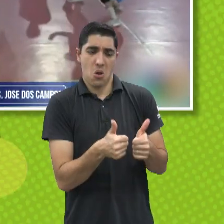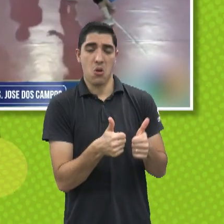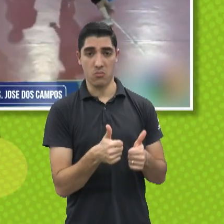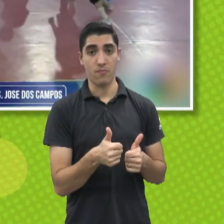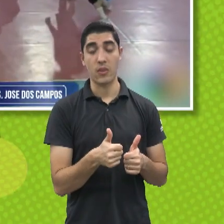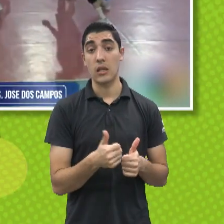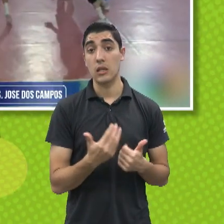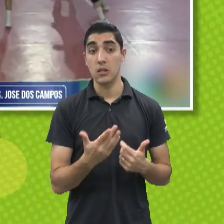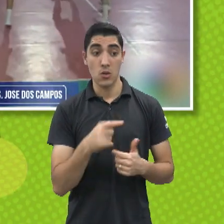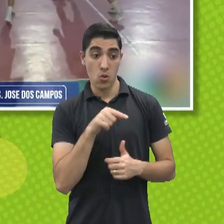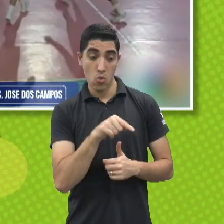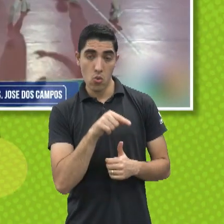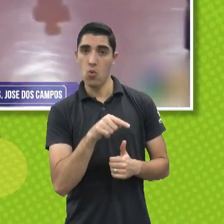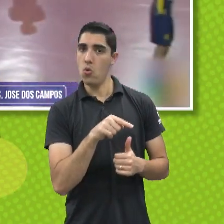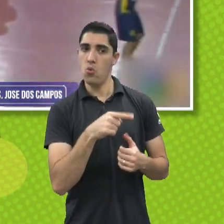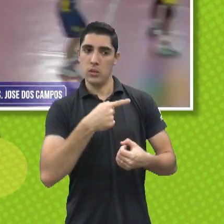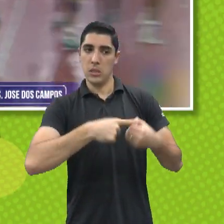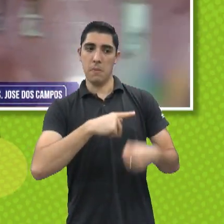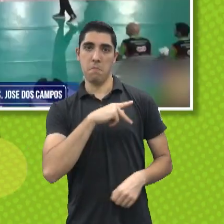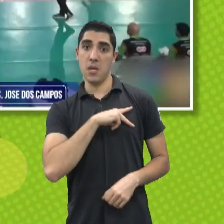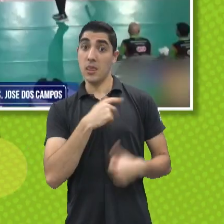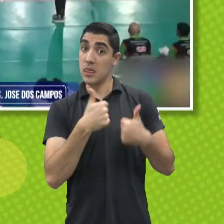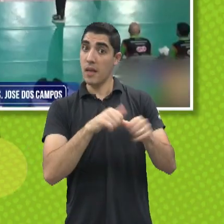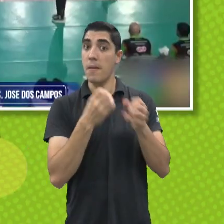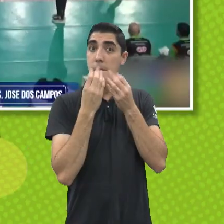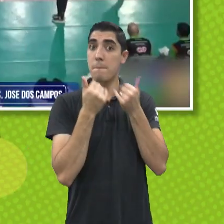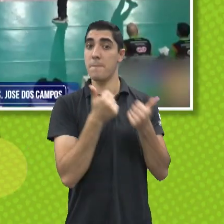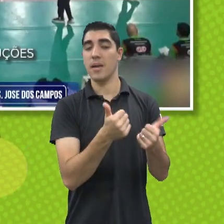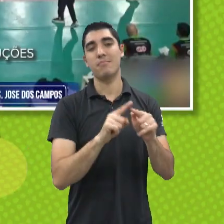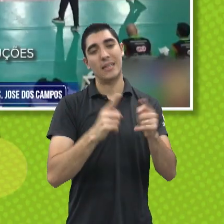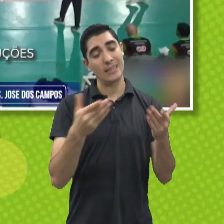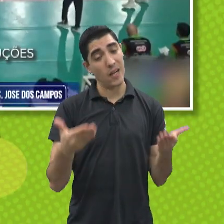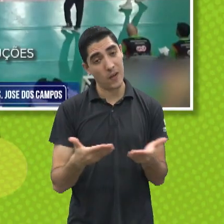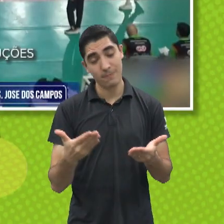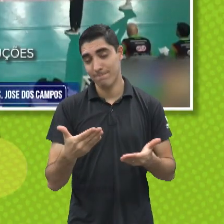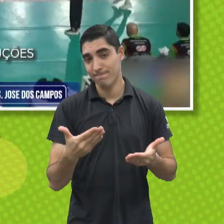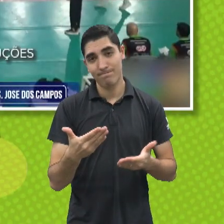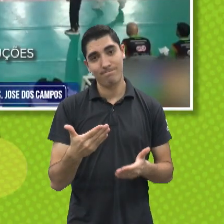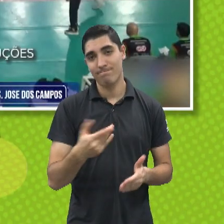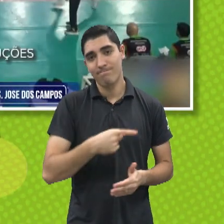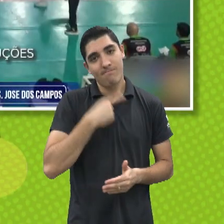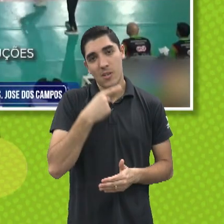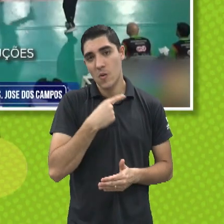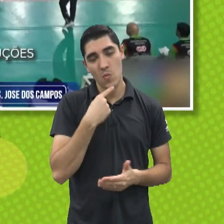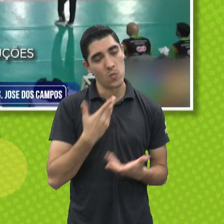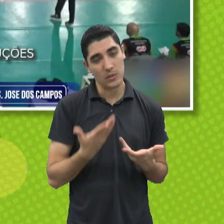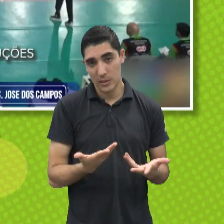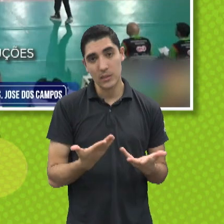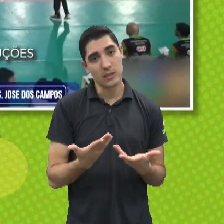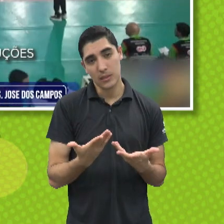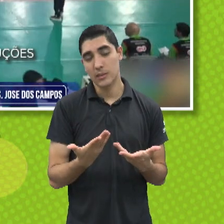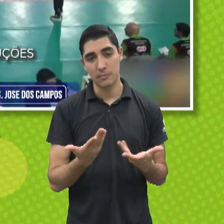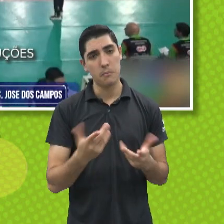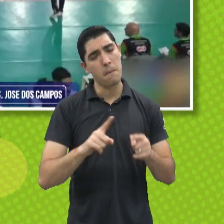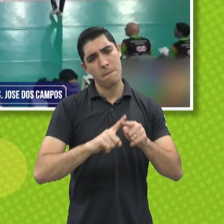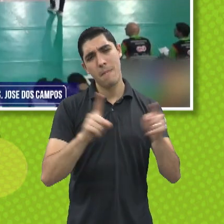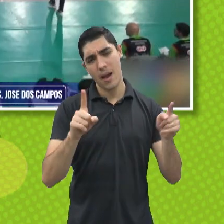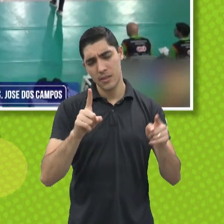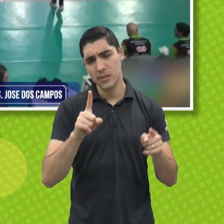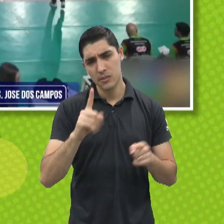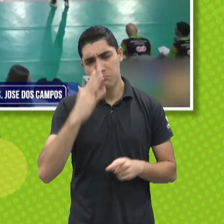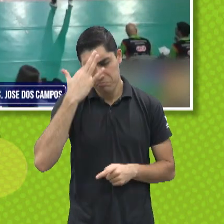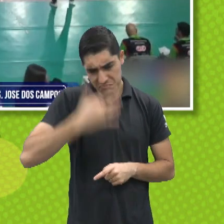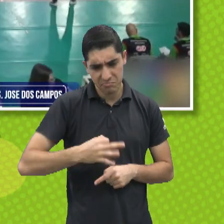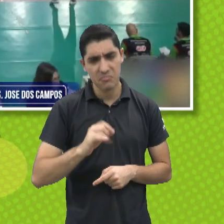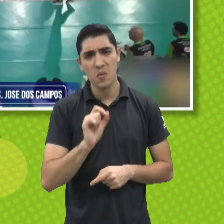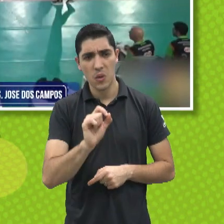fazendo uma boa campanha, mas dessa vez não deu para poder avançar a finalíssima, parou nas semis, mas com certeza foi uma